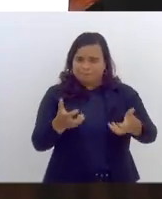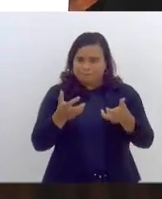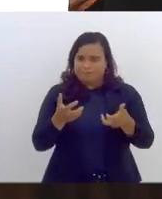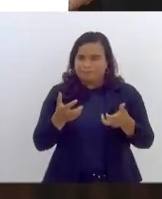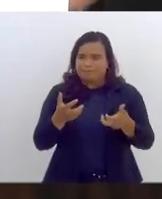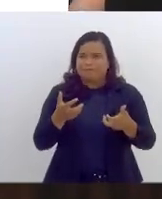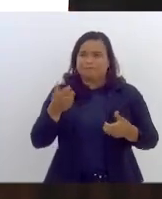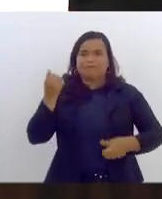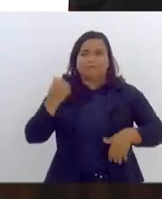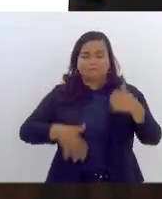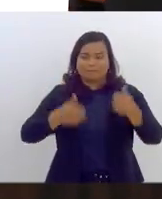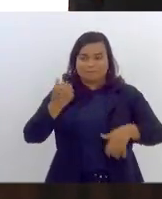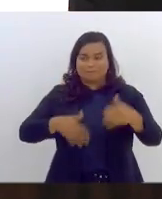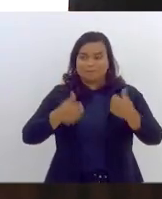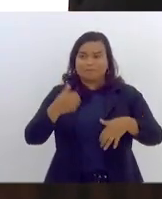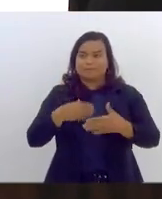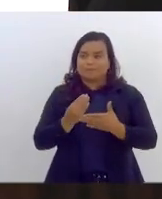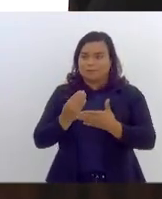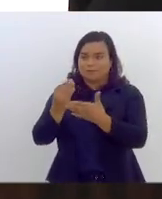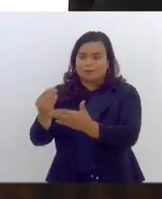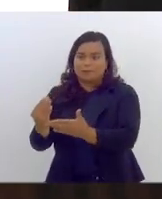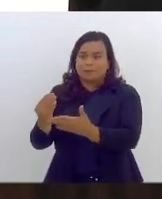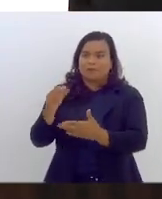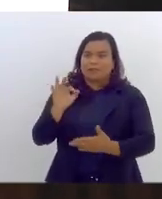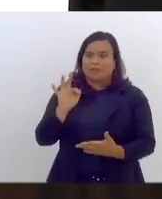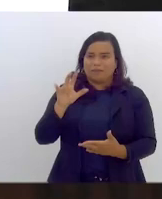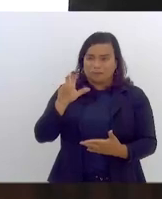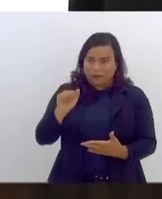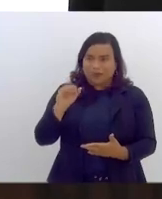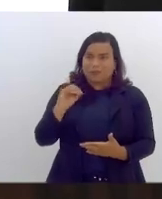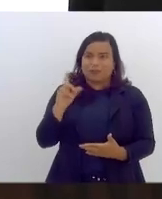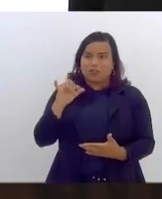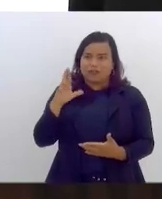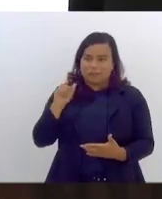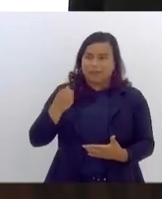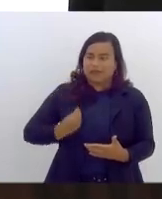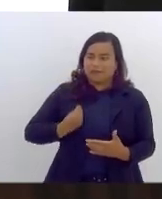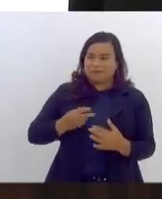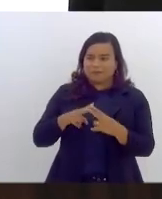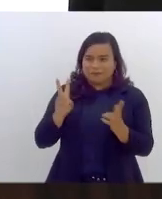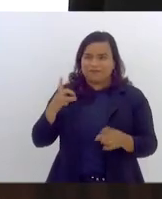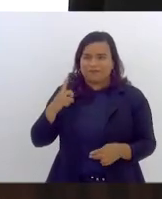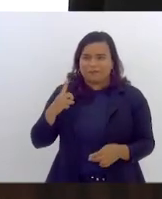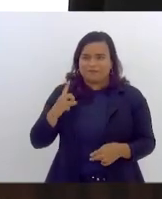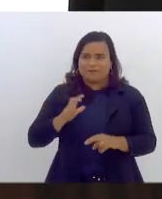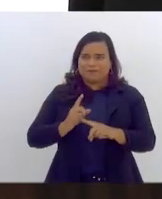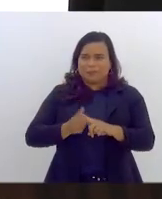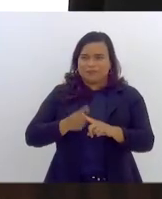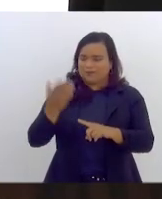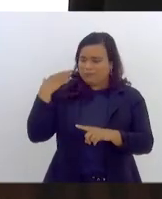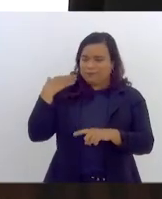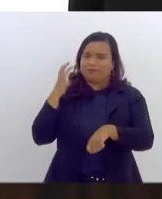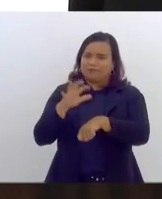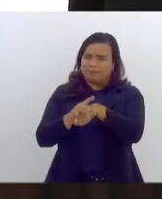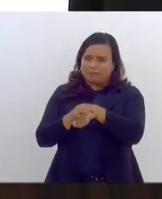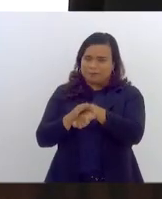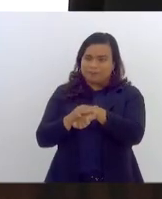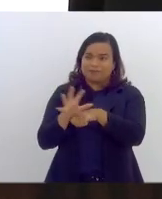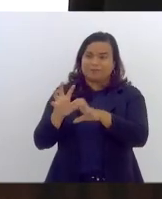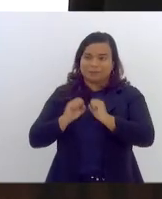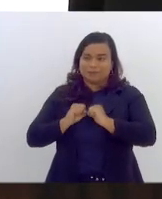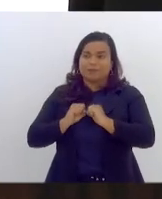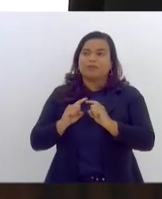uso da fala, a Flávia Oliveira, que está online, porque esteve adoentada, mas